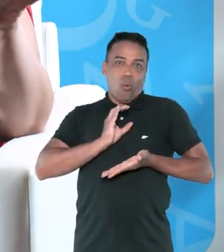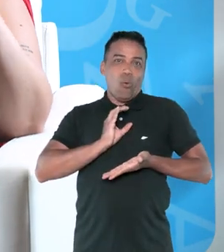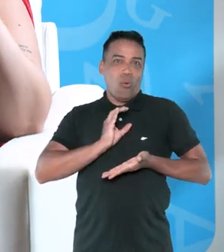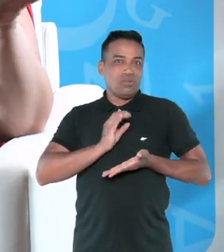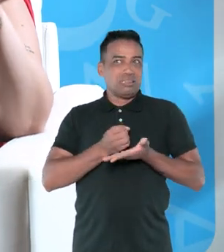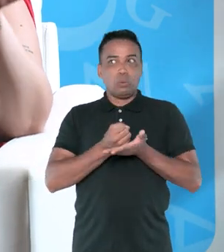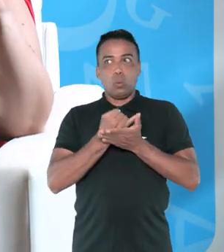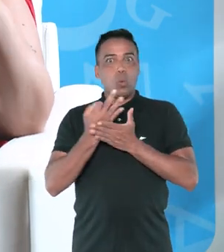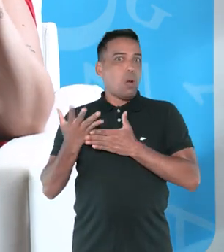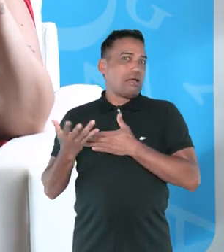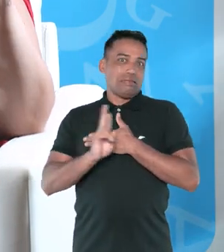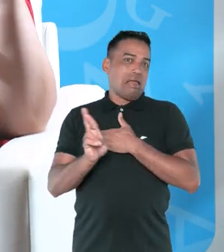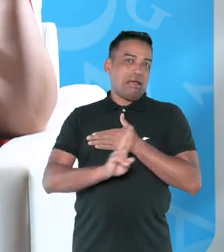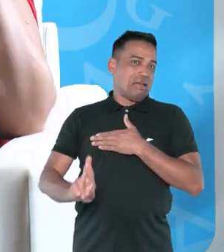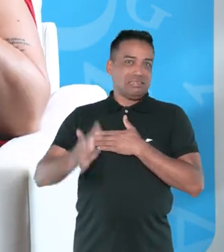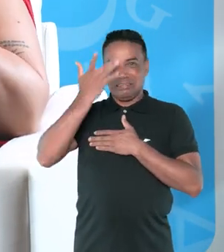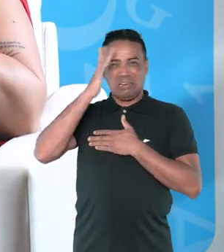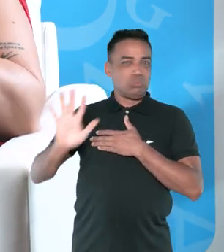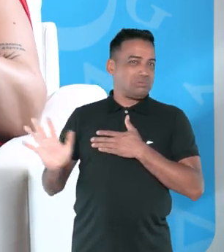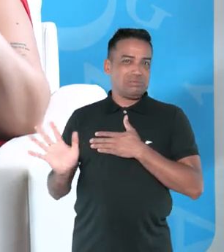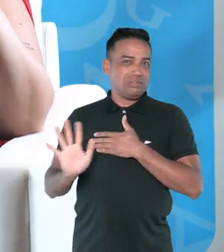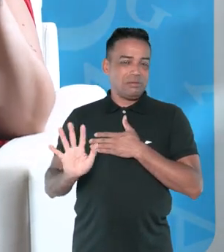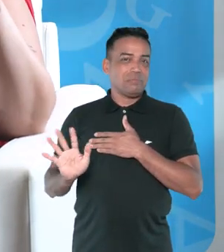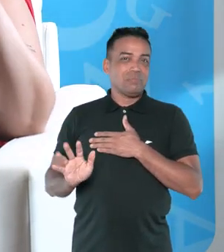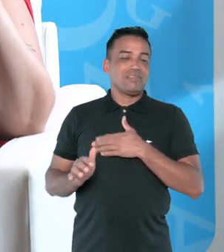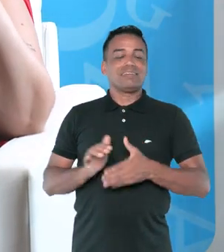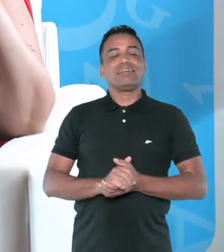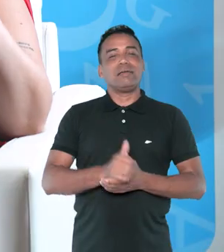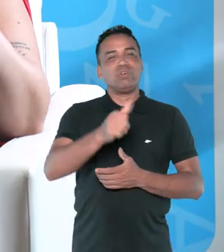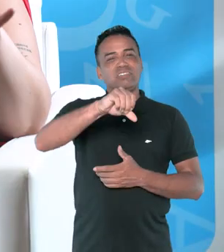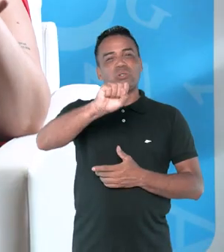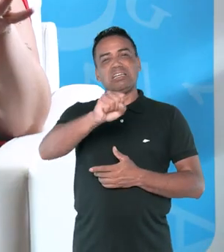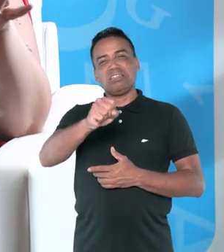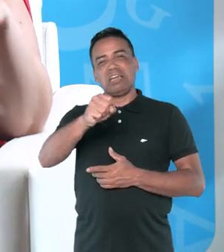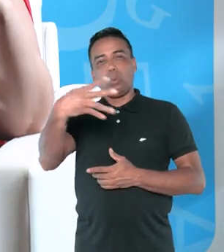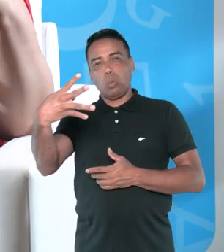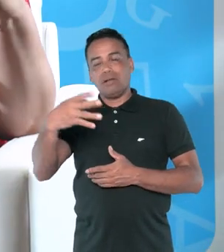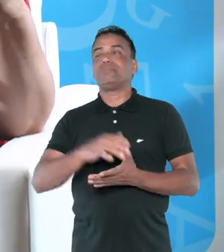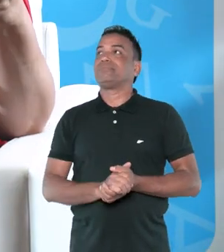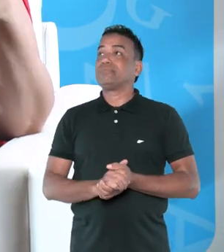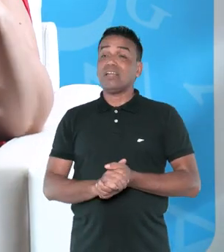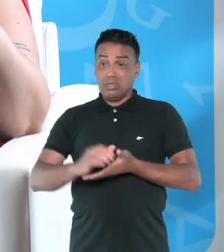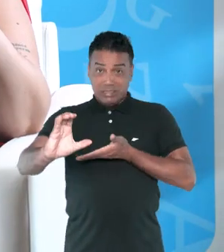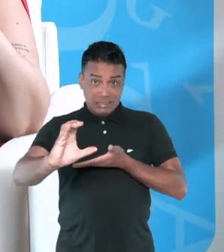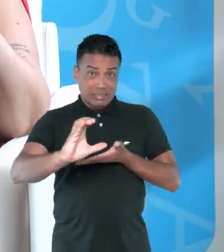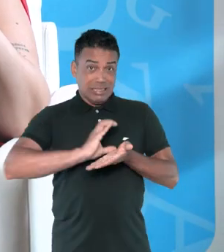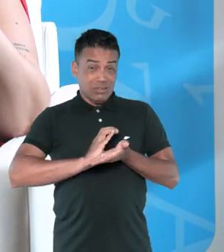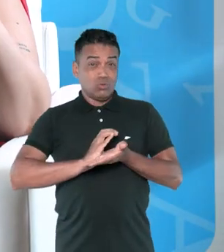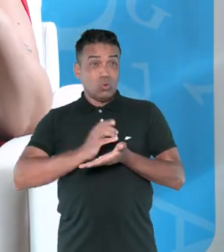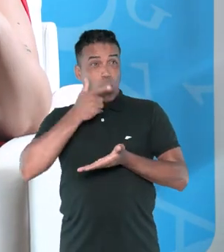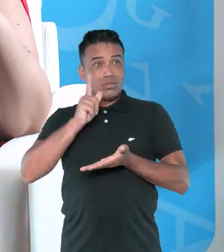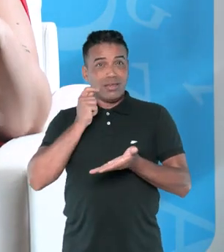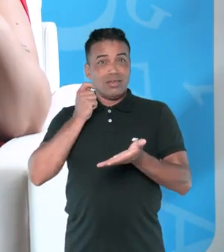Sei lá, quantos reais, sei lá qual era a moeda, na época, 84. Tanto é seu. Aí eu disse, esse tanto dá para comprar uma